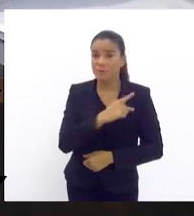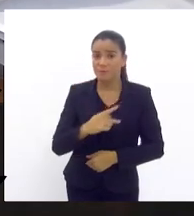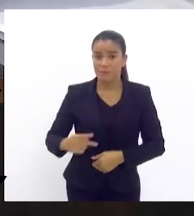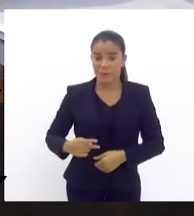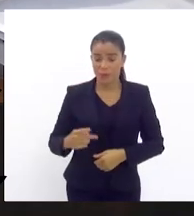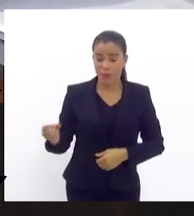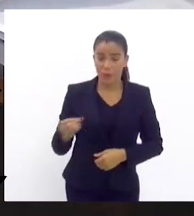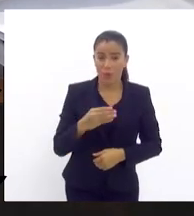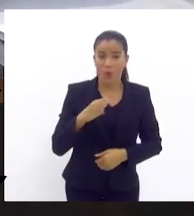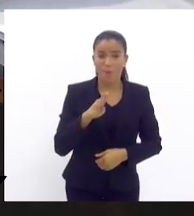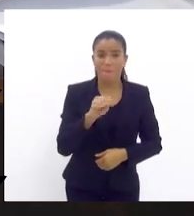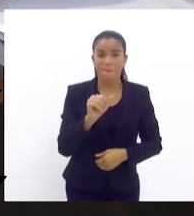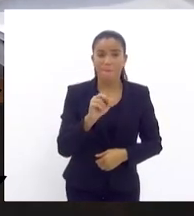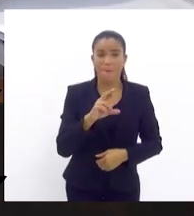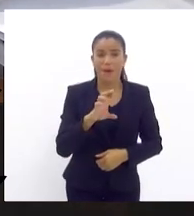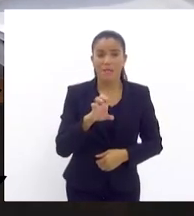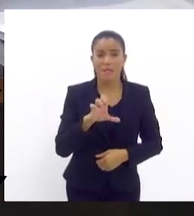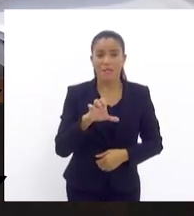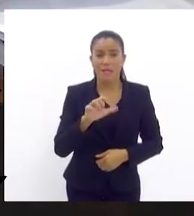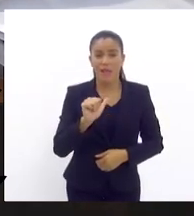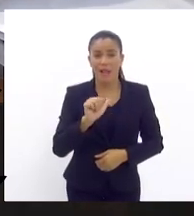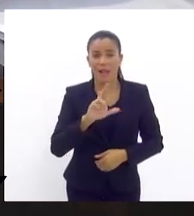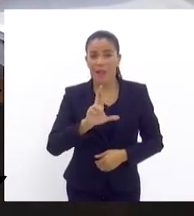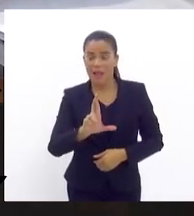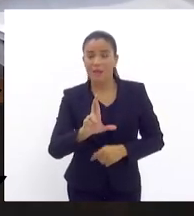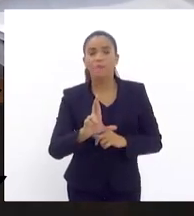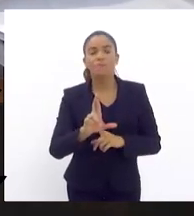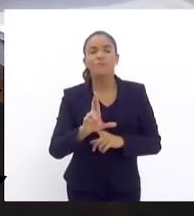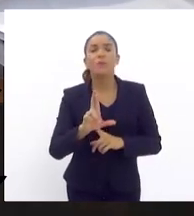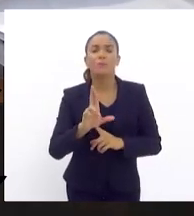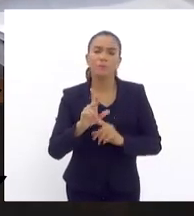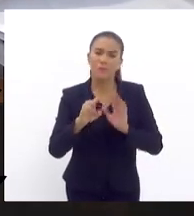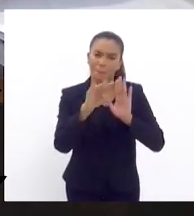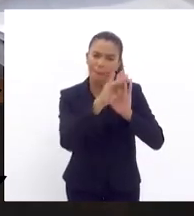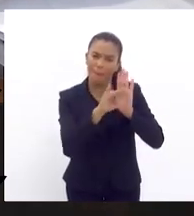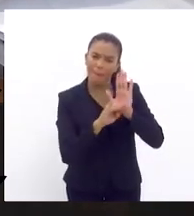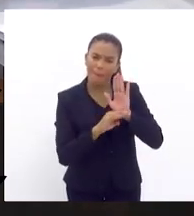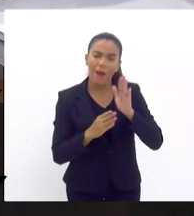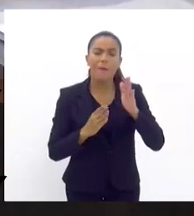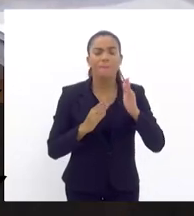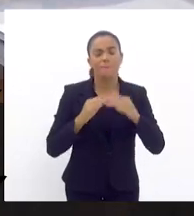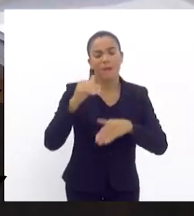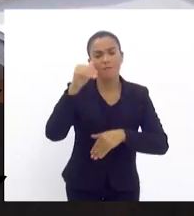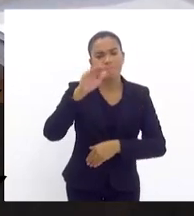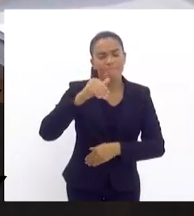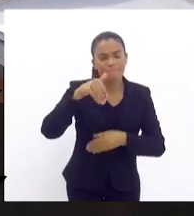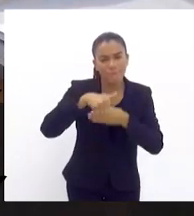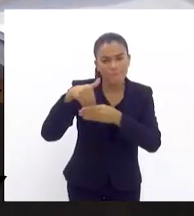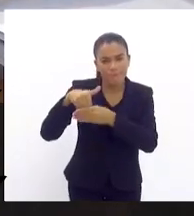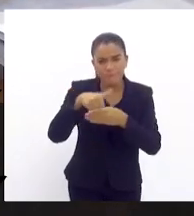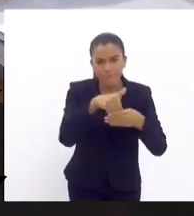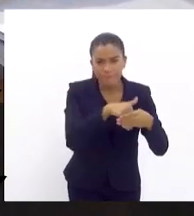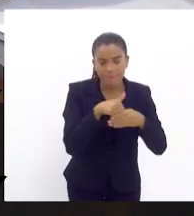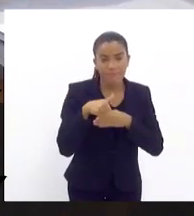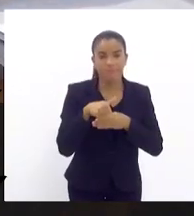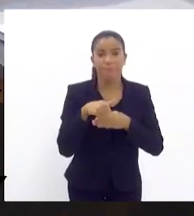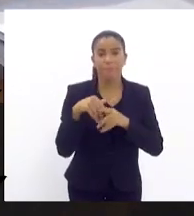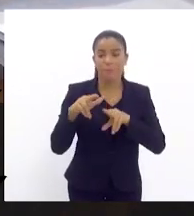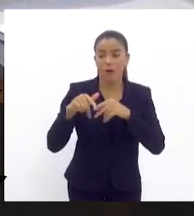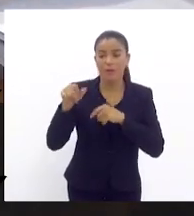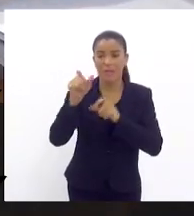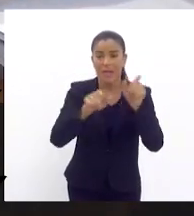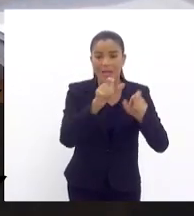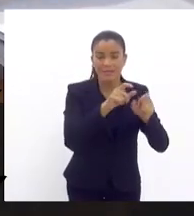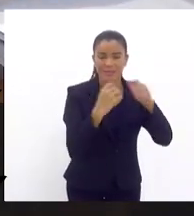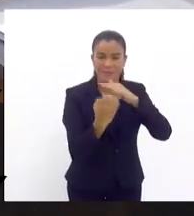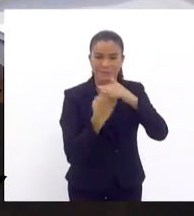o Barcelar, que coloque em pauta para votar, porque a tarifa social vai ser o norte, para que essas concessionárias não fiquem